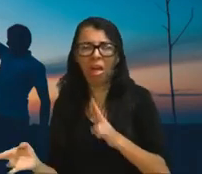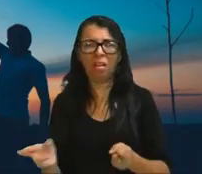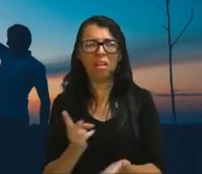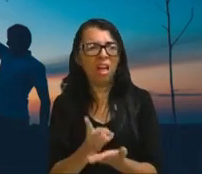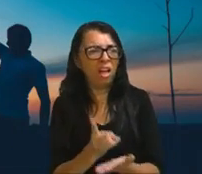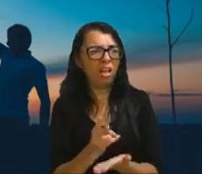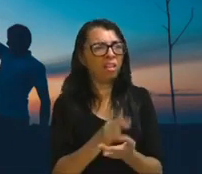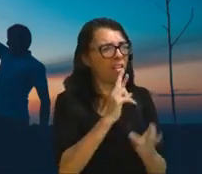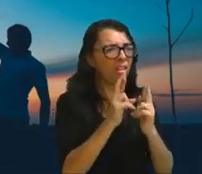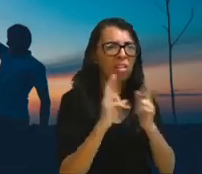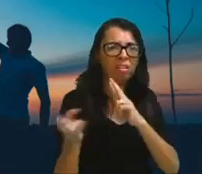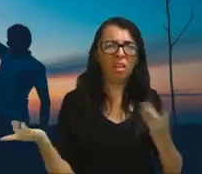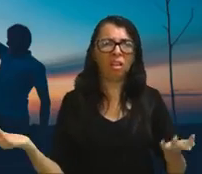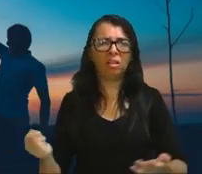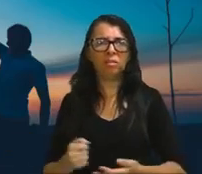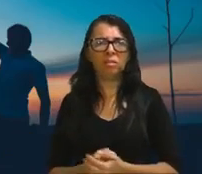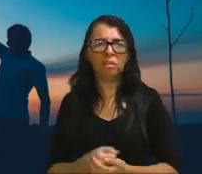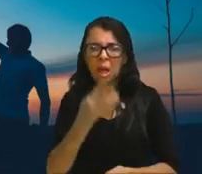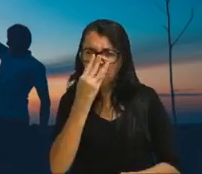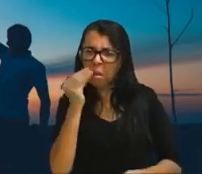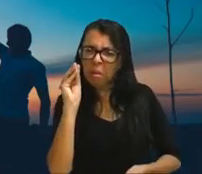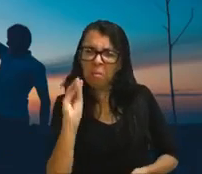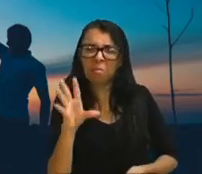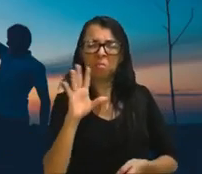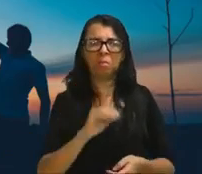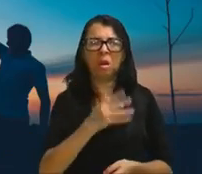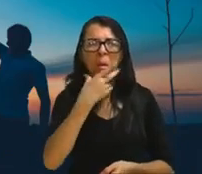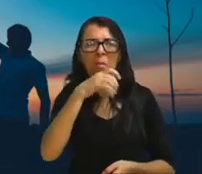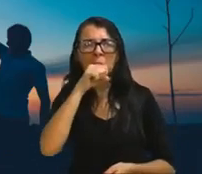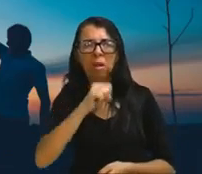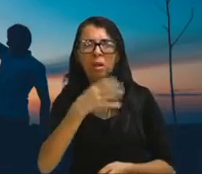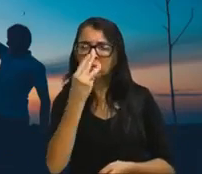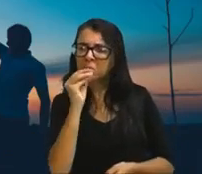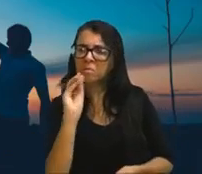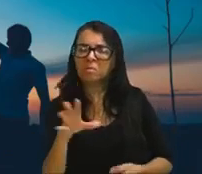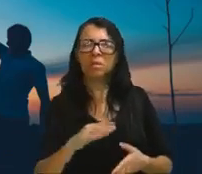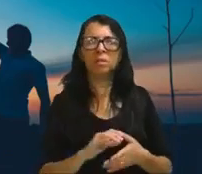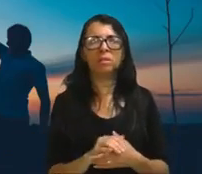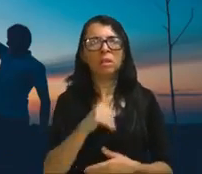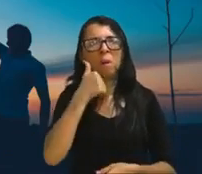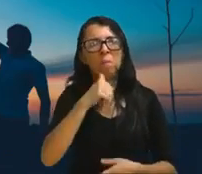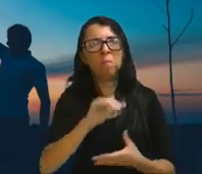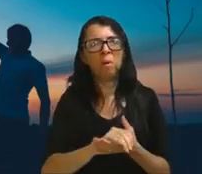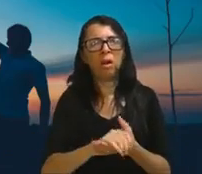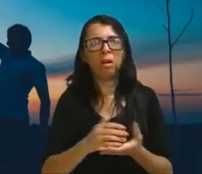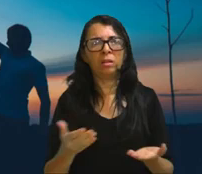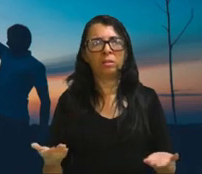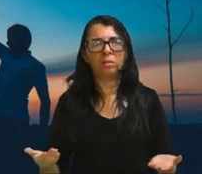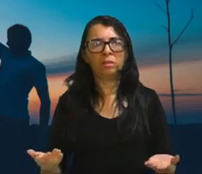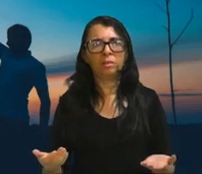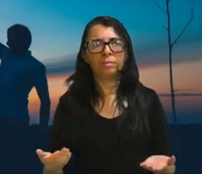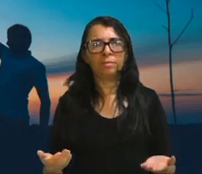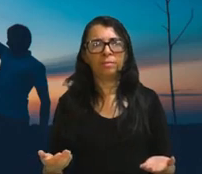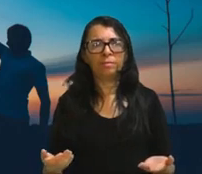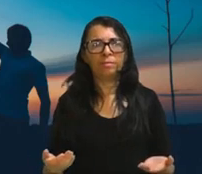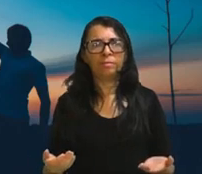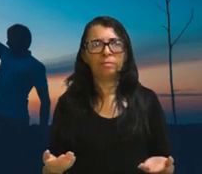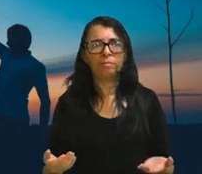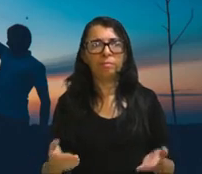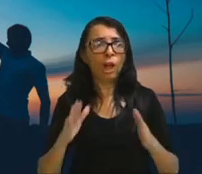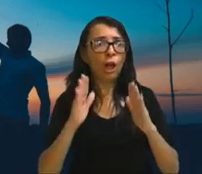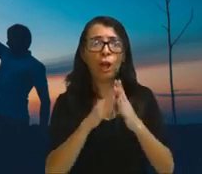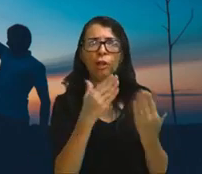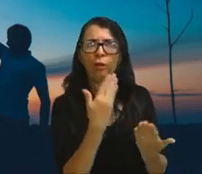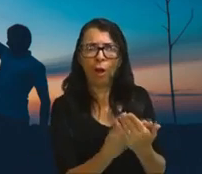isso está acontecendo em sua casa, é momento de você dizer assim, Deus, agora eu quero que o Senhor esteja o meu refúgio. Eu